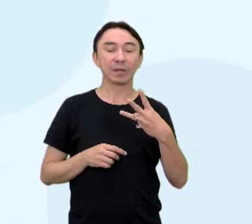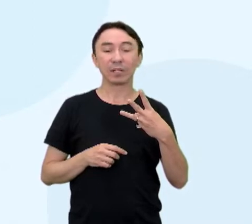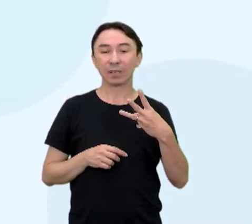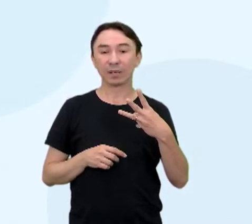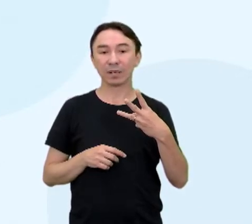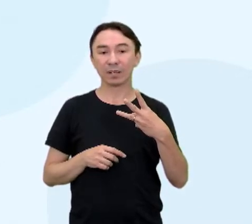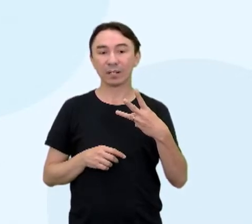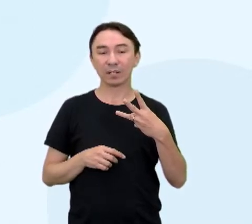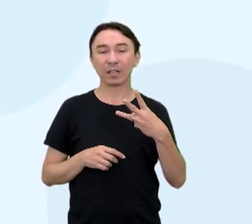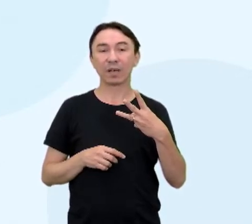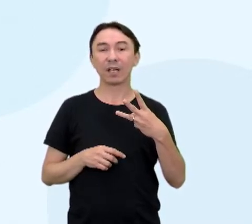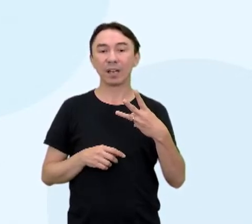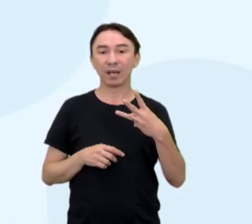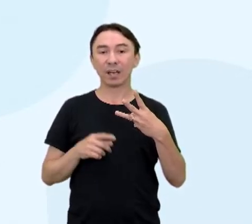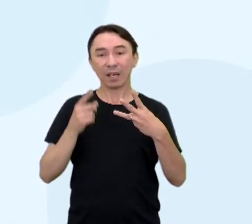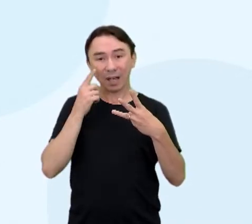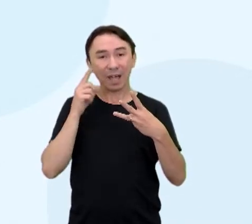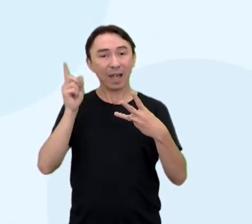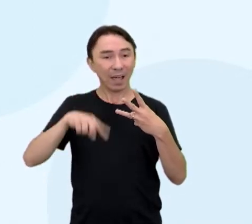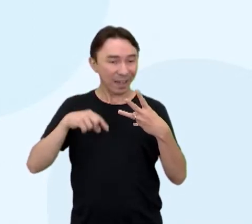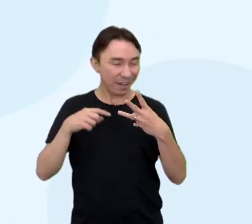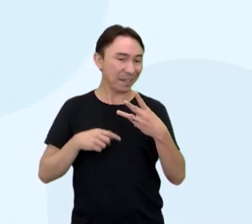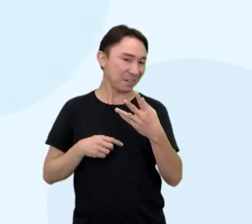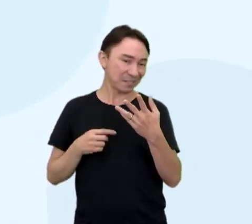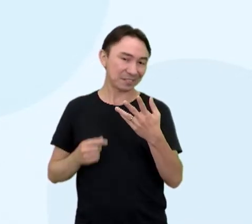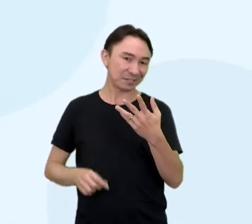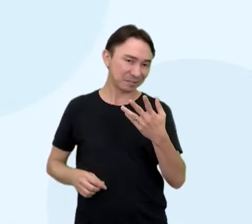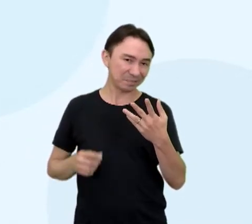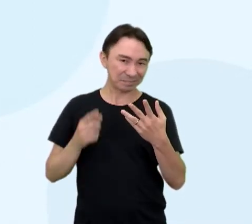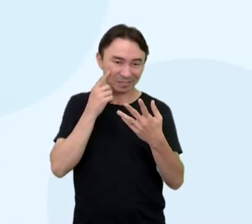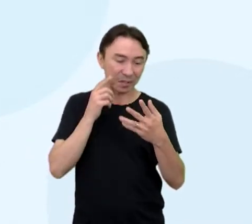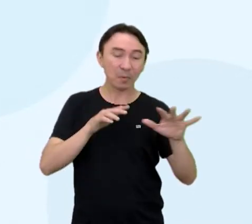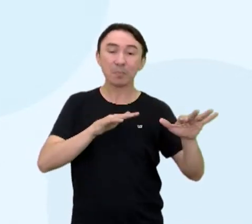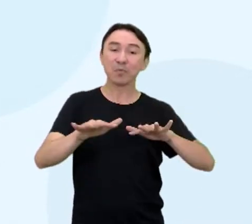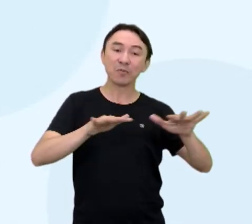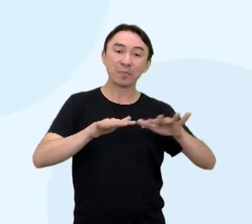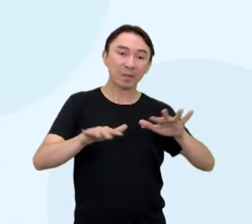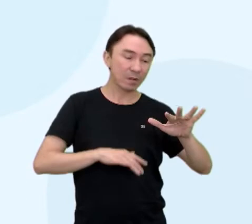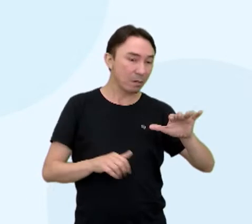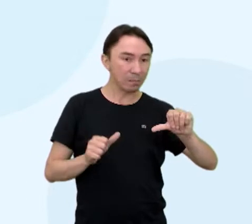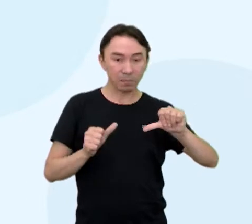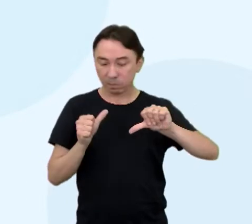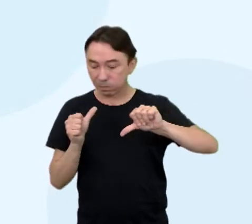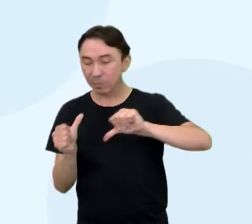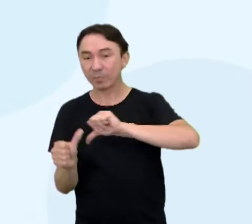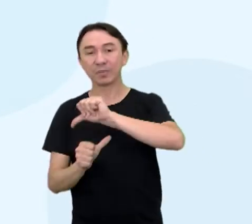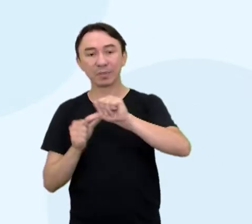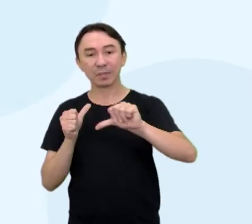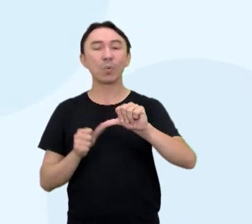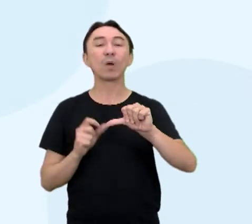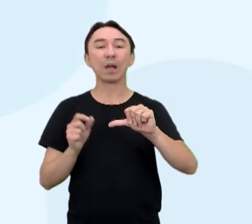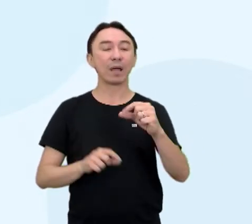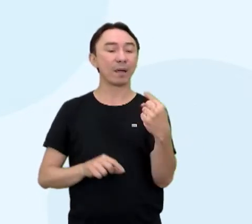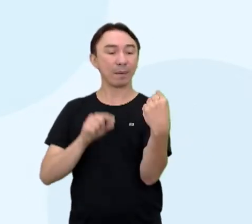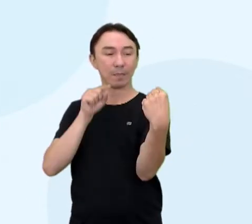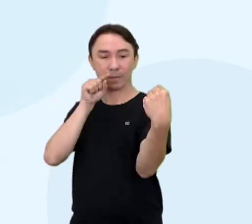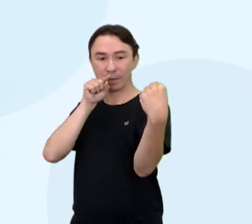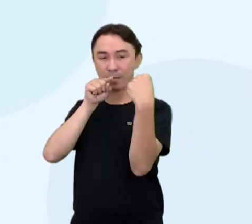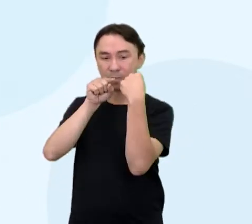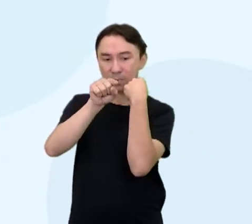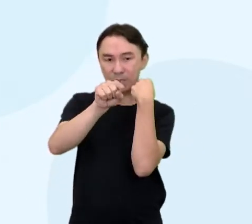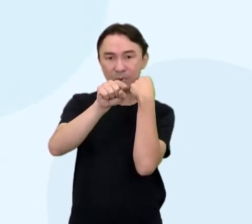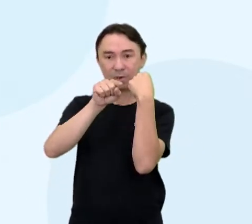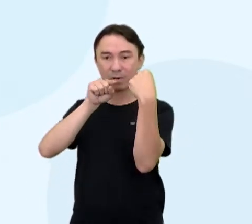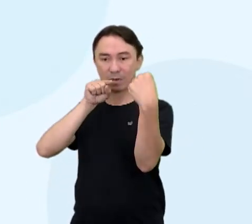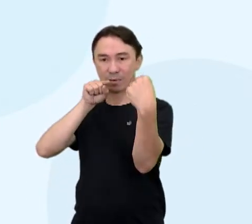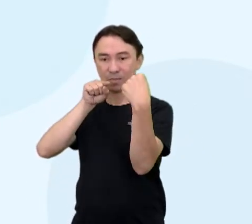aí o movimento transformante, né, que ele também é chamado aí de movimento horizontal, né, ele separa placas, né, como a